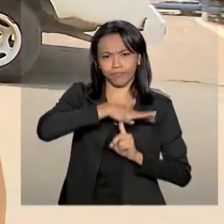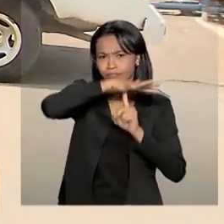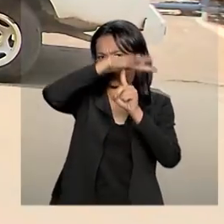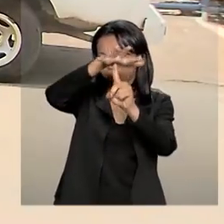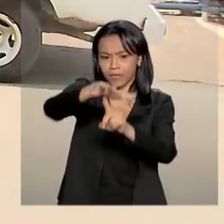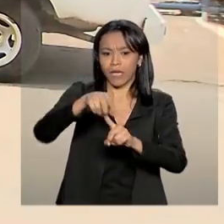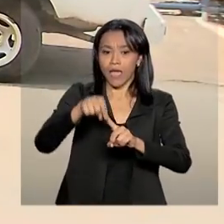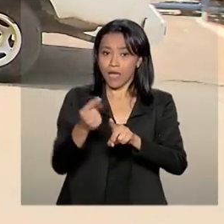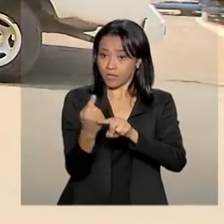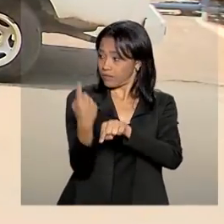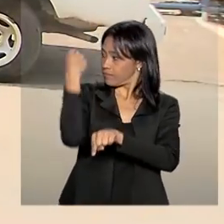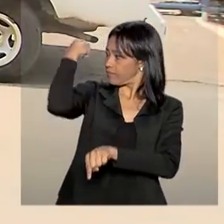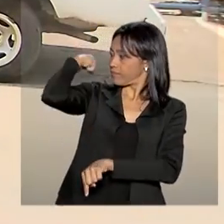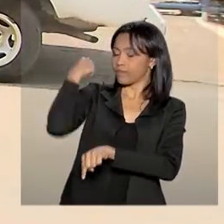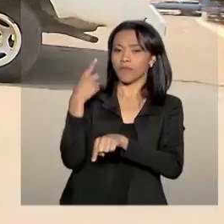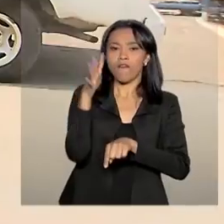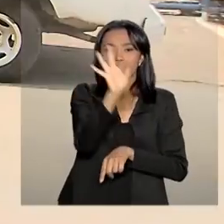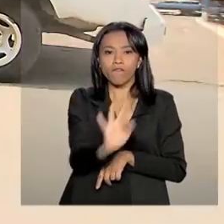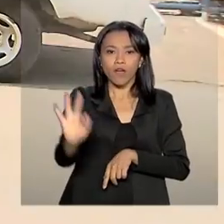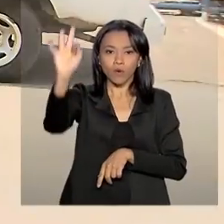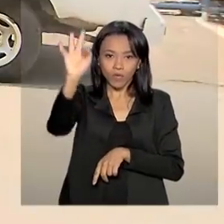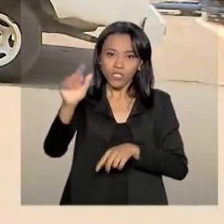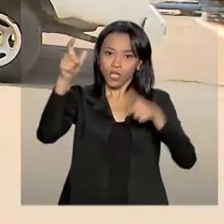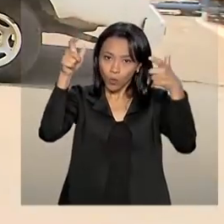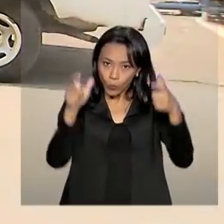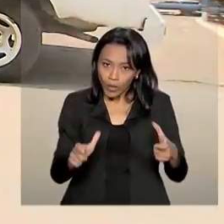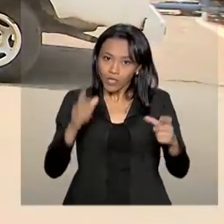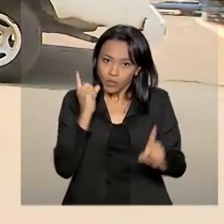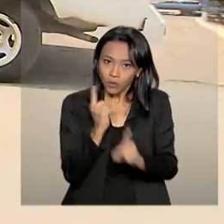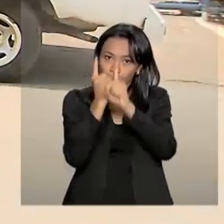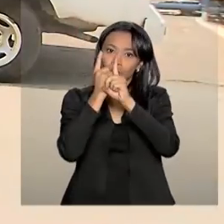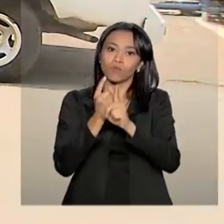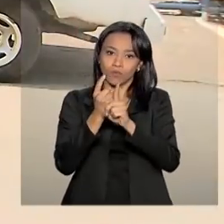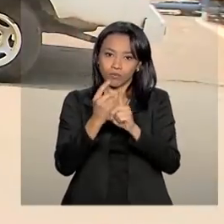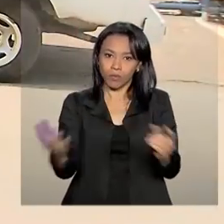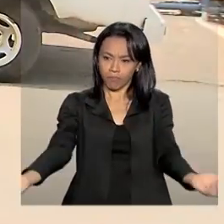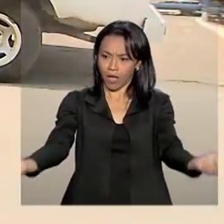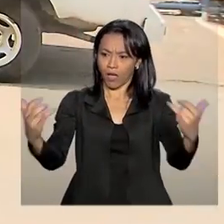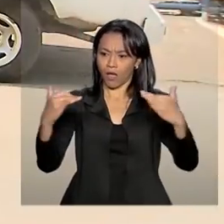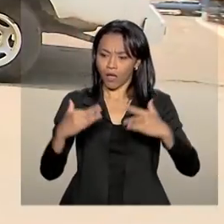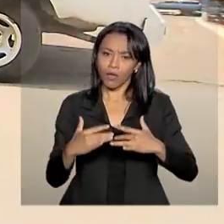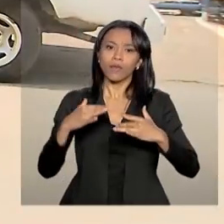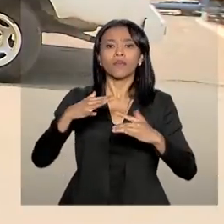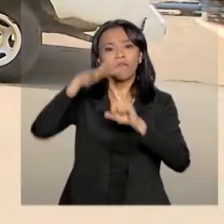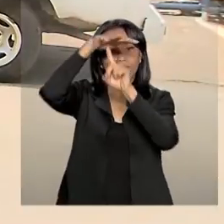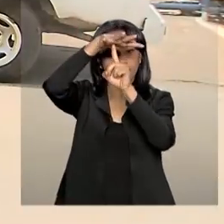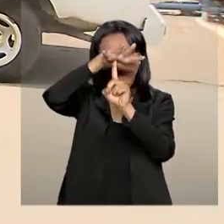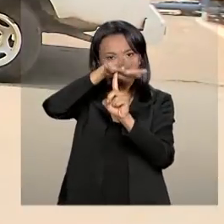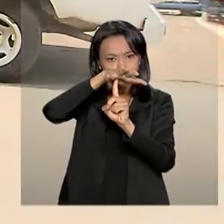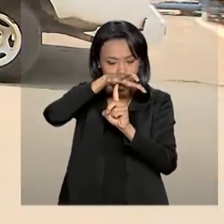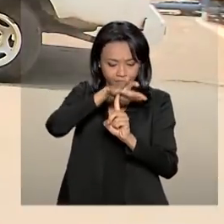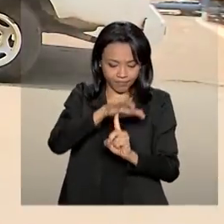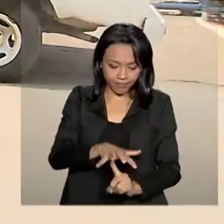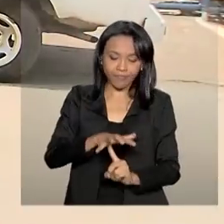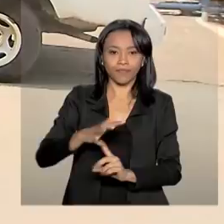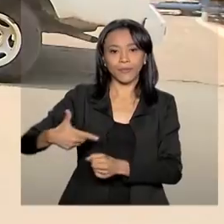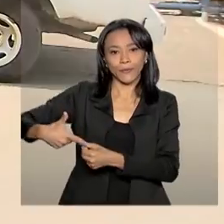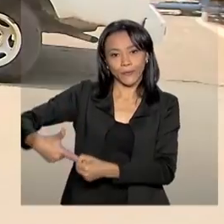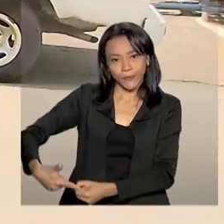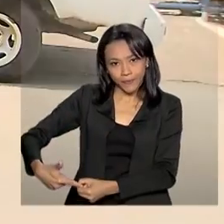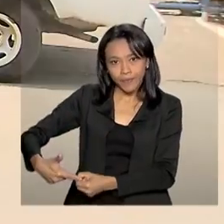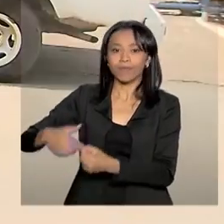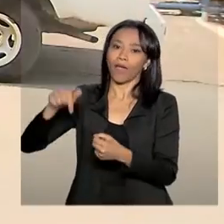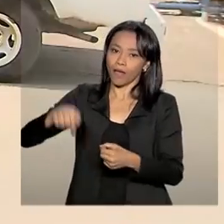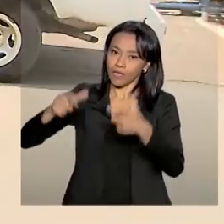atrás, a faculdade que concentra o posto de comando, é também um local onde esses helicópteros descem para serem reabastecidos.